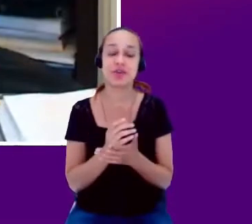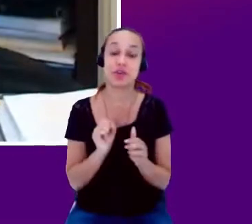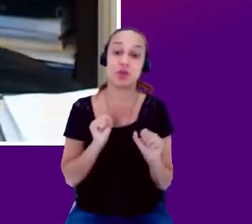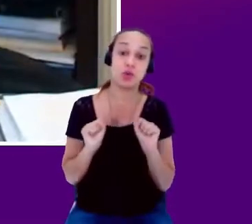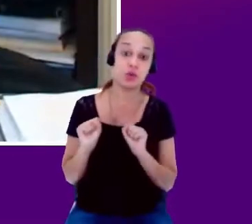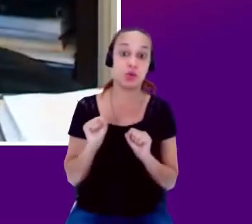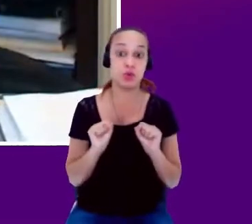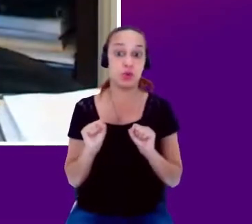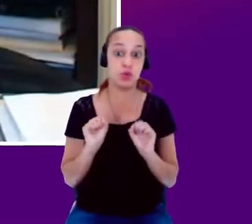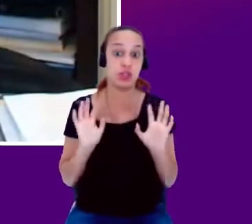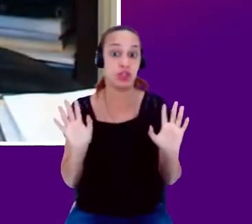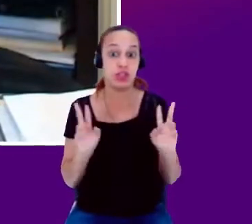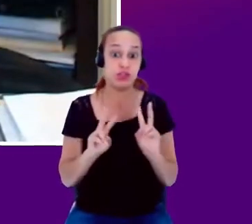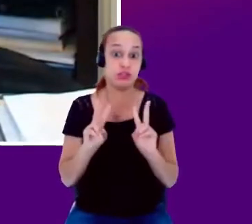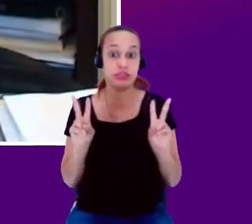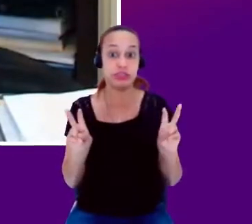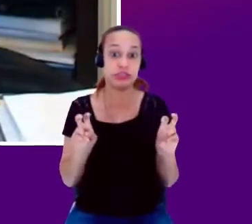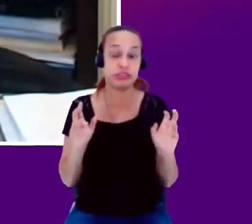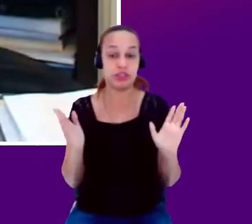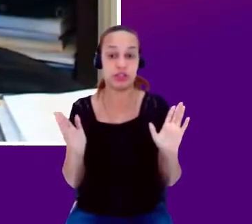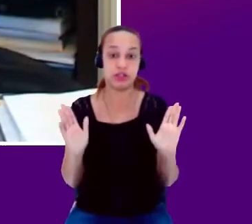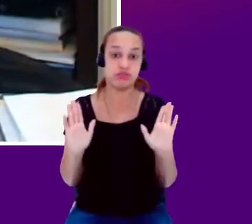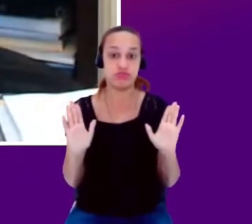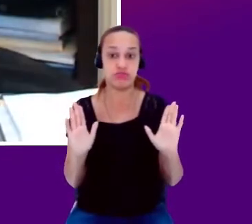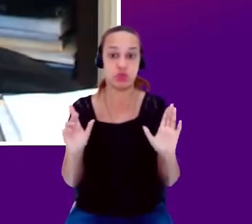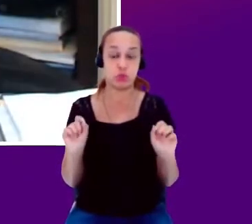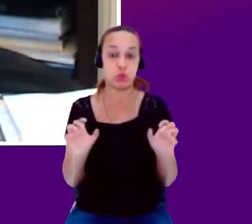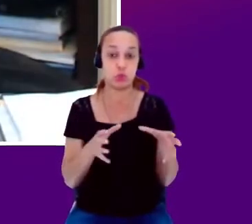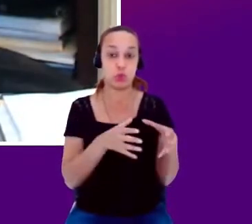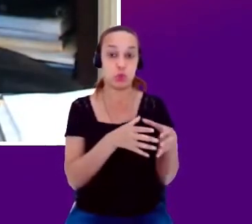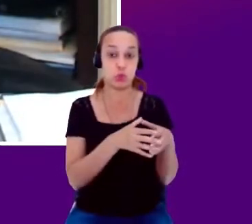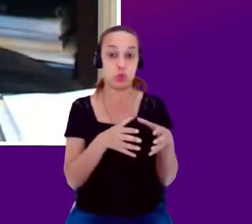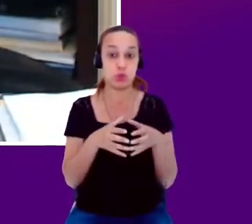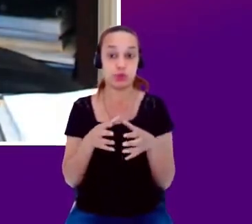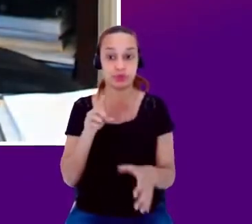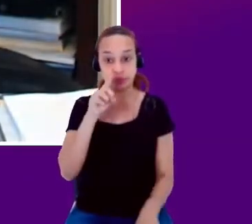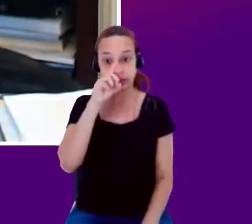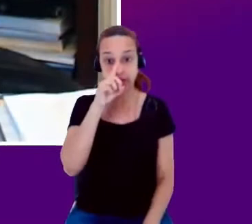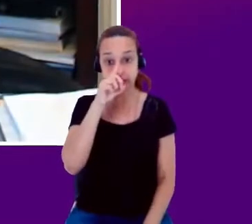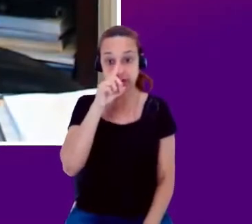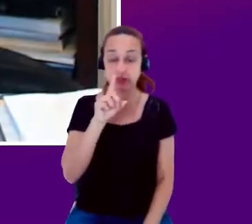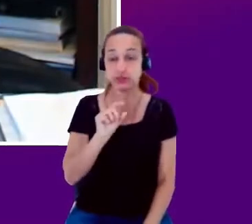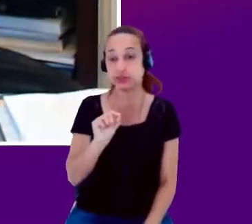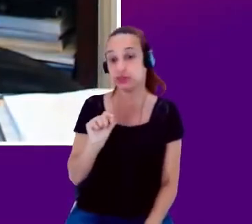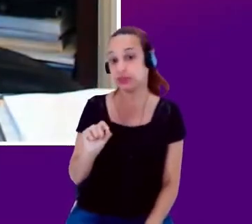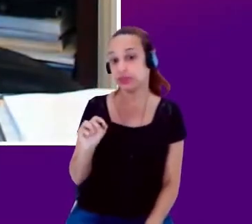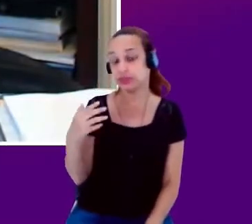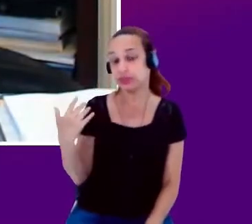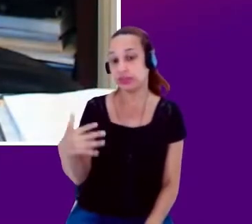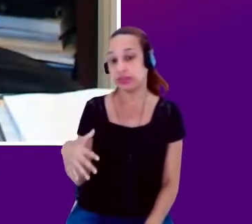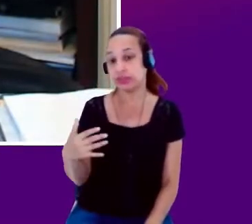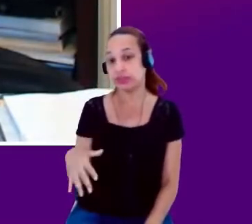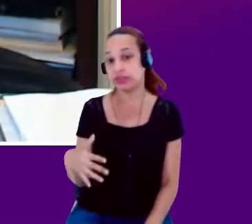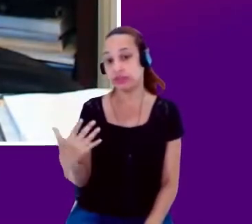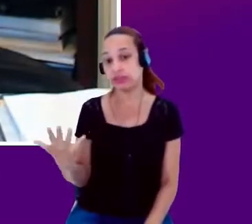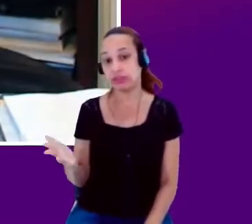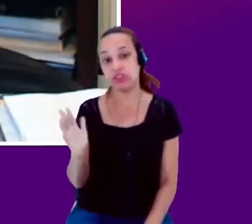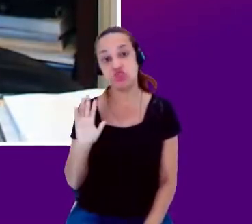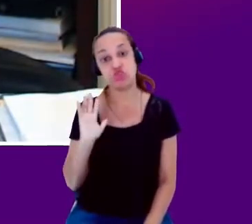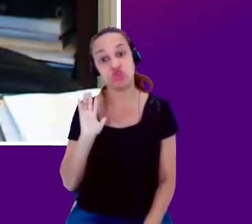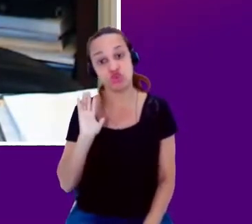quanto ao enquadramento de grupos de risco que, portanto, já em